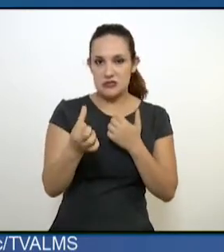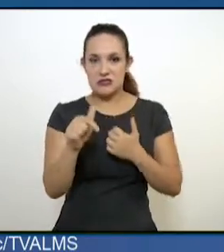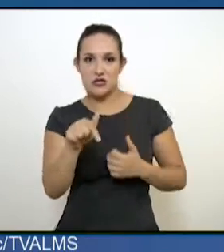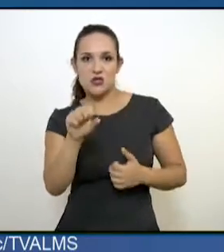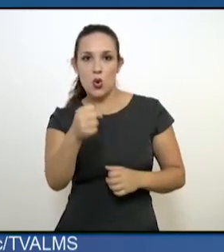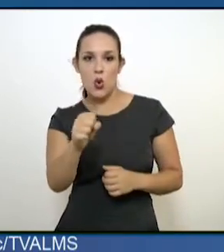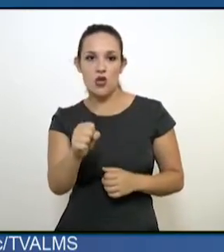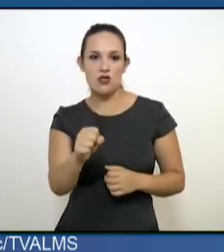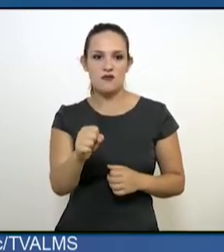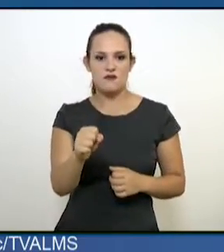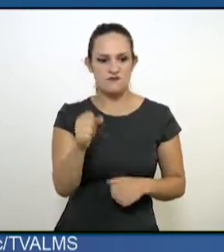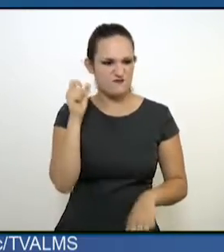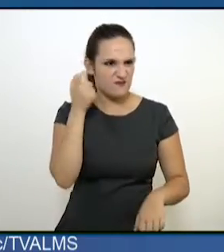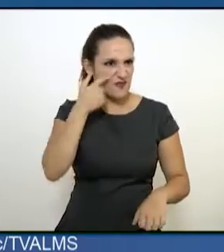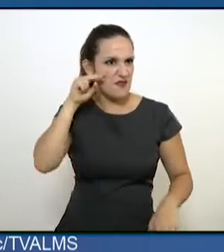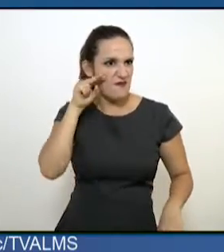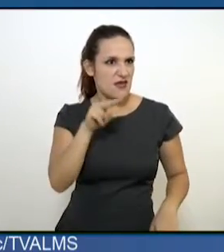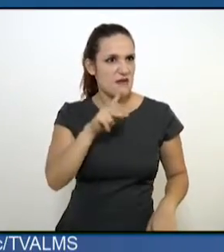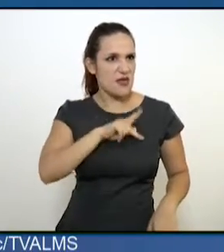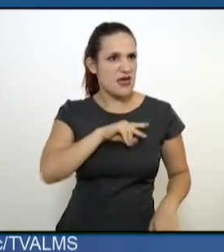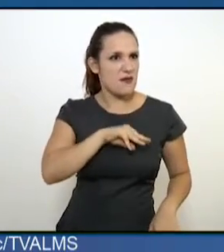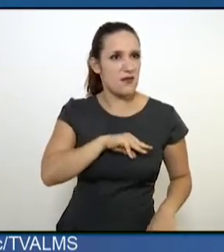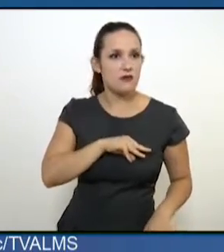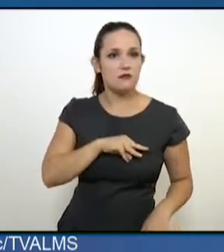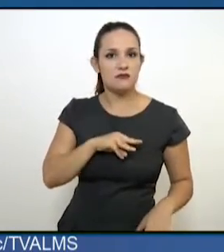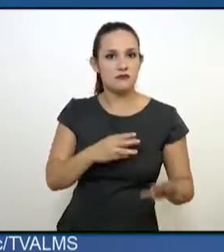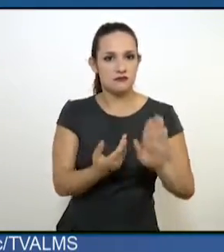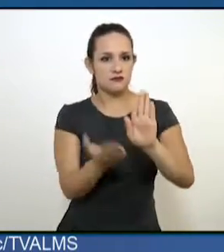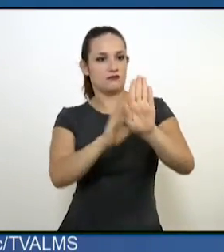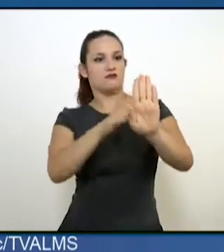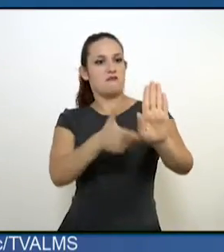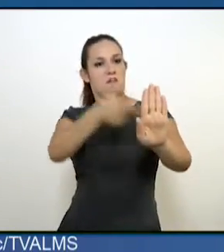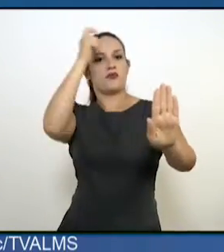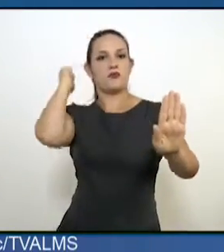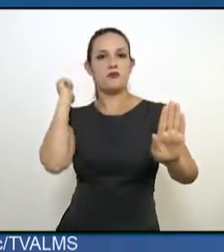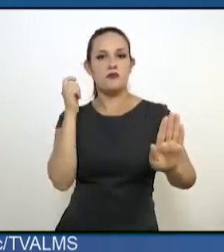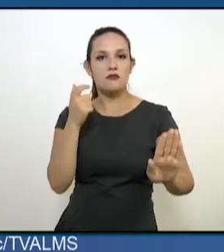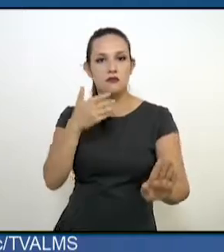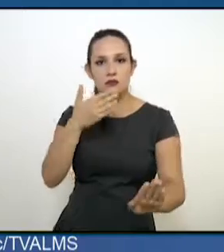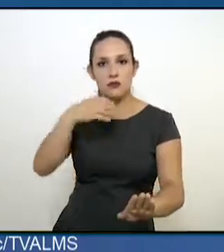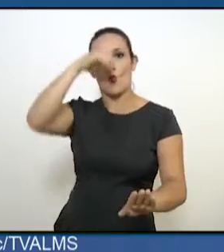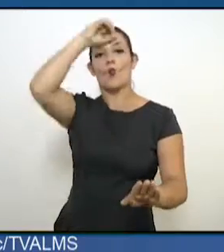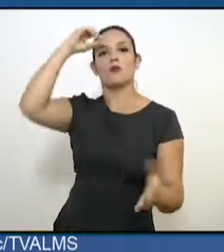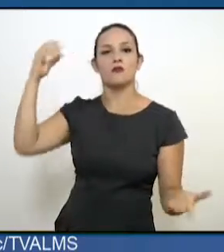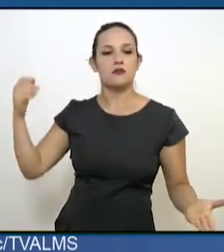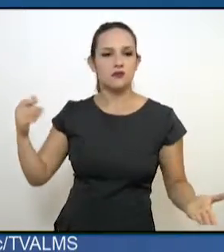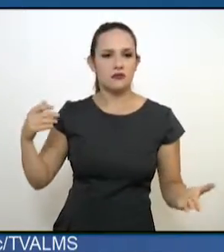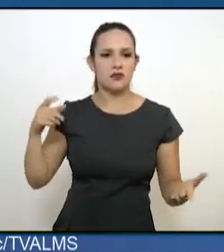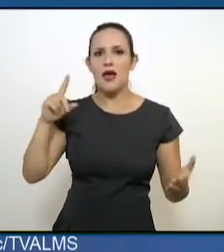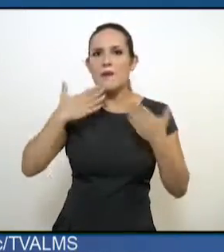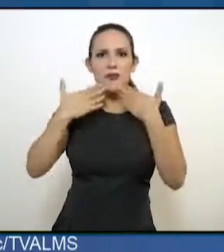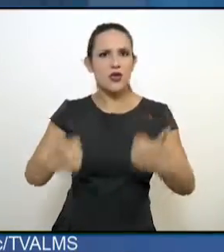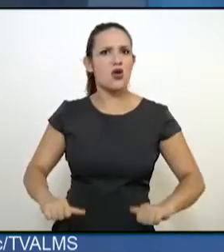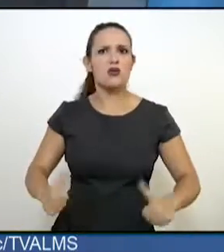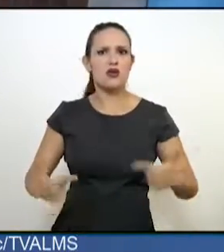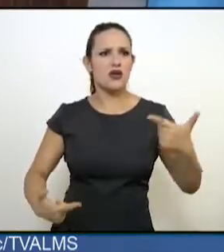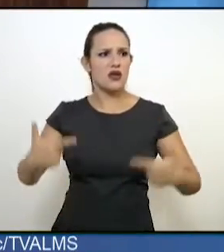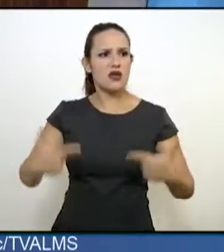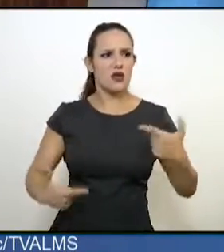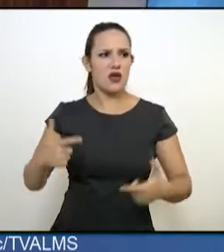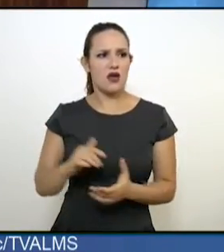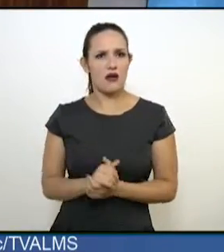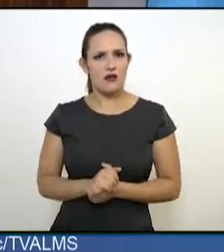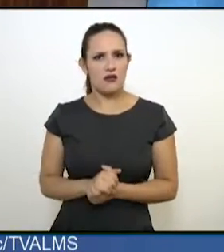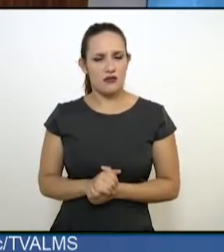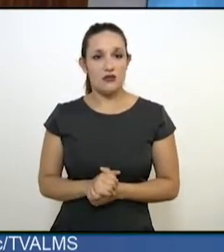policial civil, policial militar pelas costas, todos os dias no Rio de Janeiro. Quer dizer, isso está pior do que uma guerra. Se